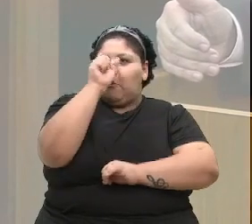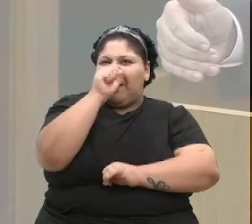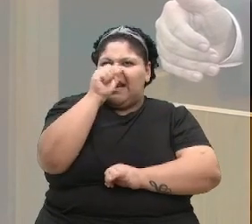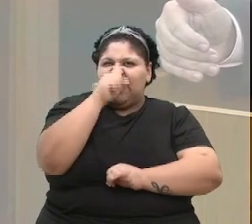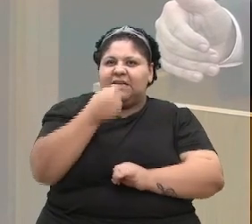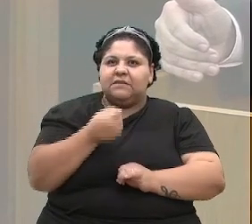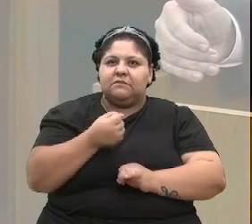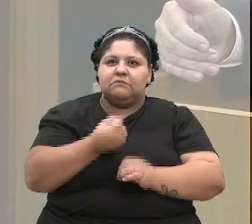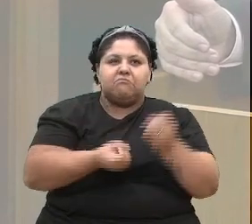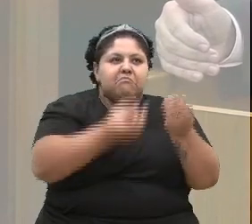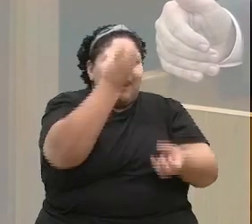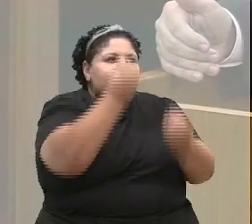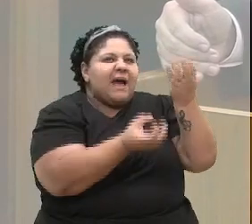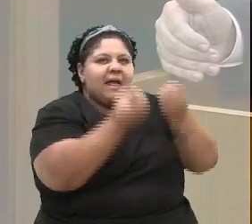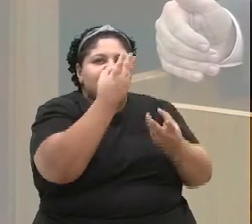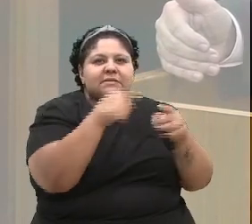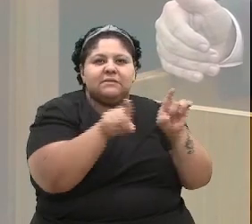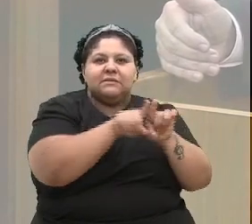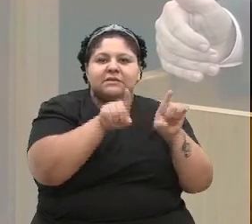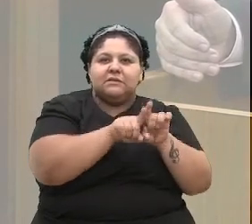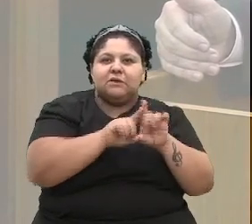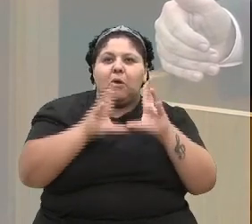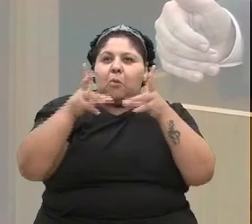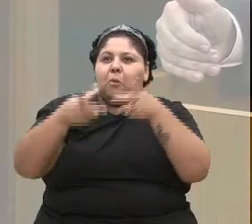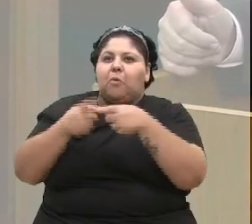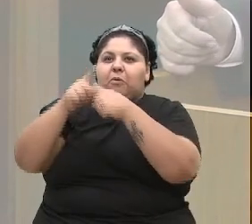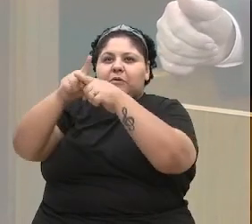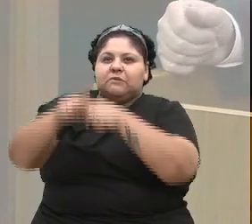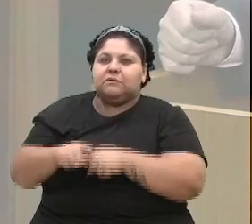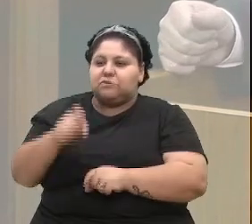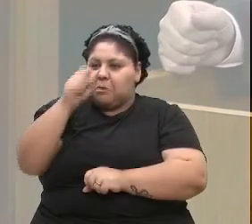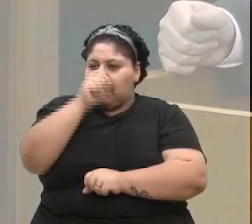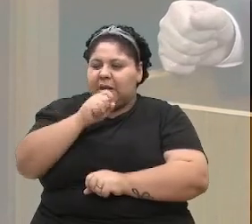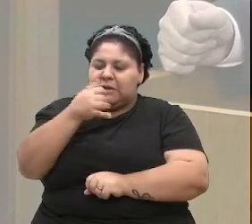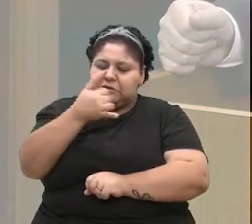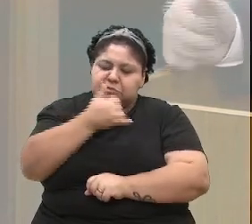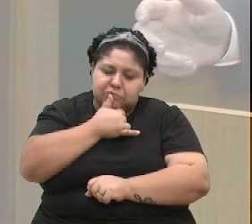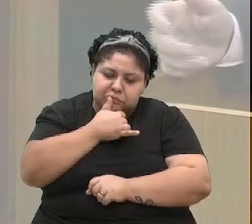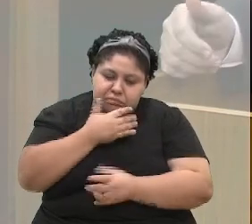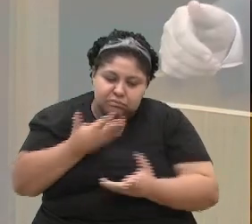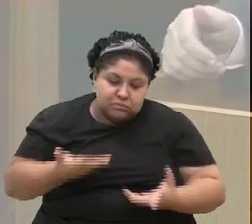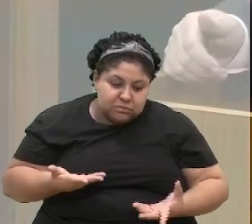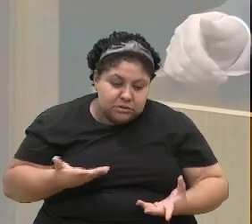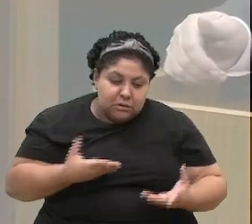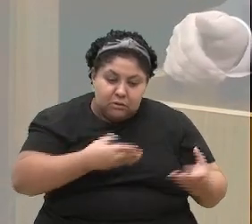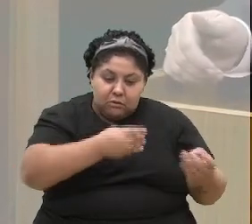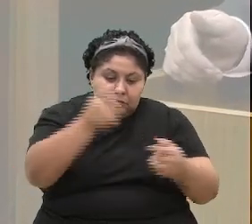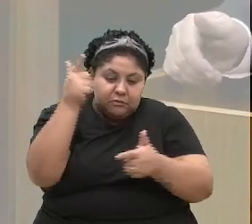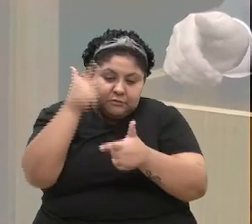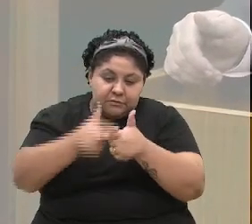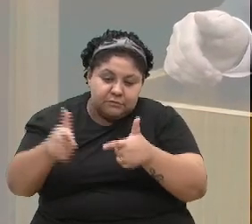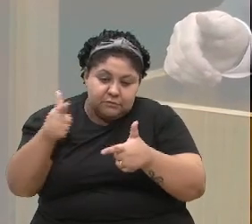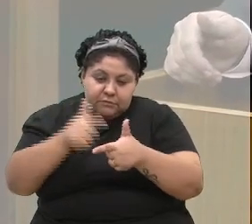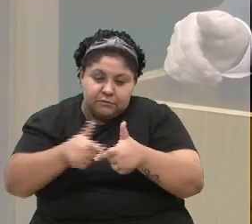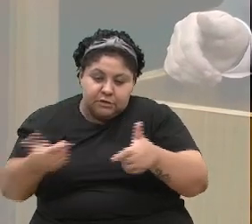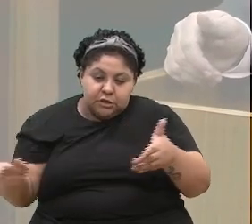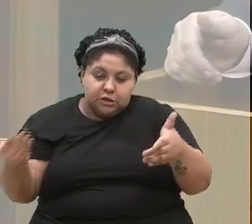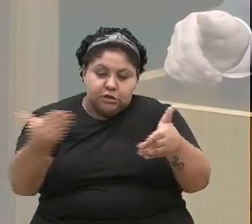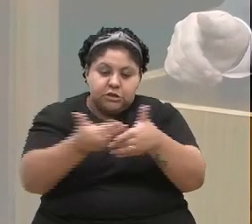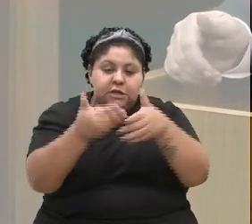um malabarista. Quantas vezes um palhaço triste, cheio de problemas, vai para o